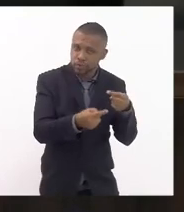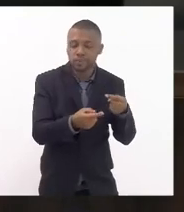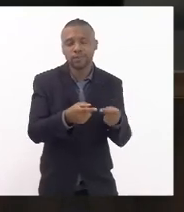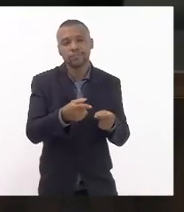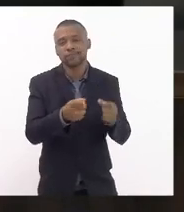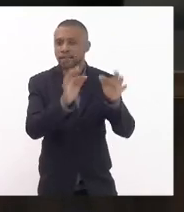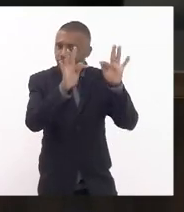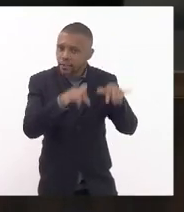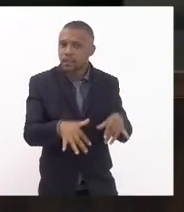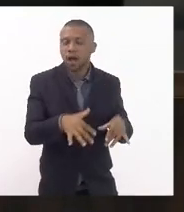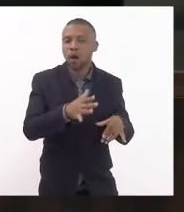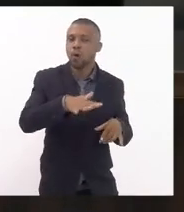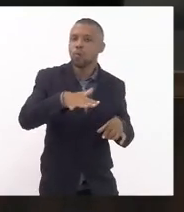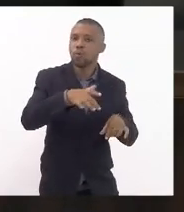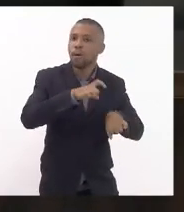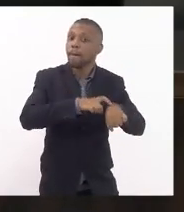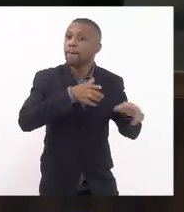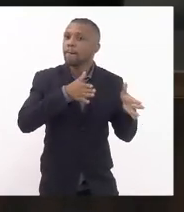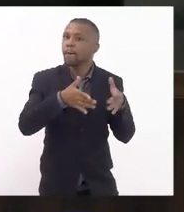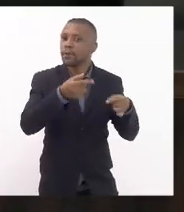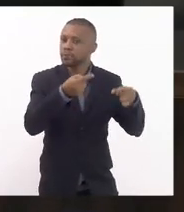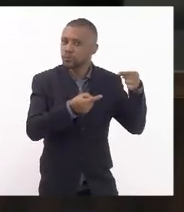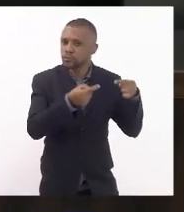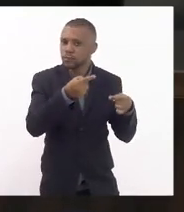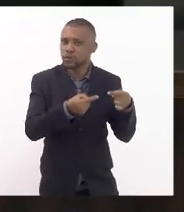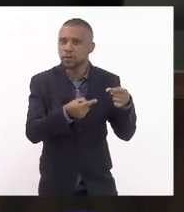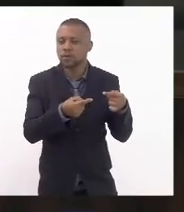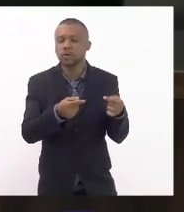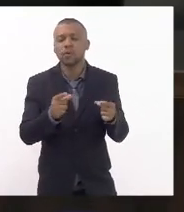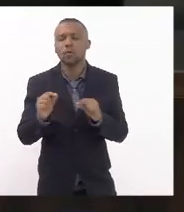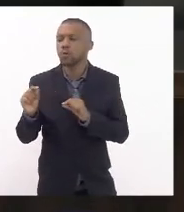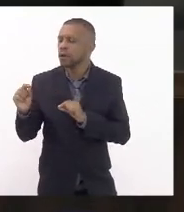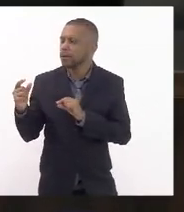emendas? Tem duas emendas?